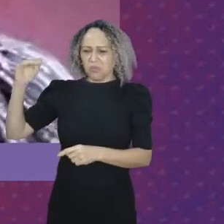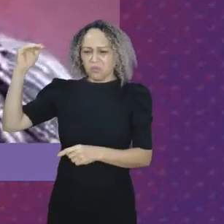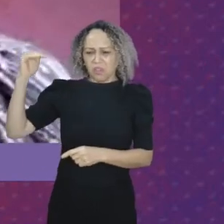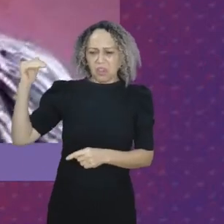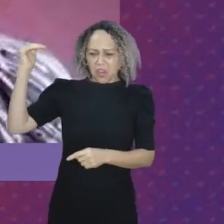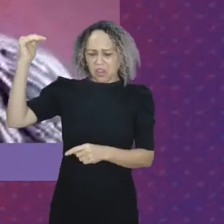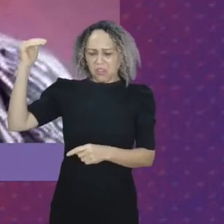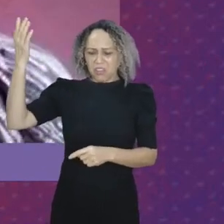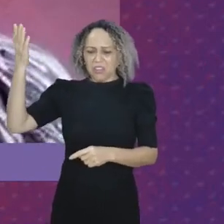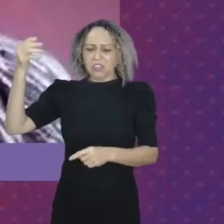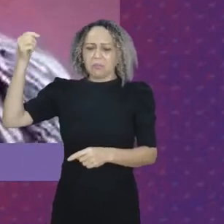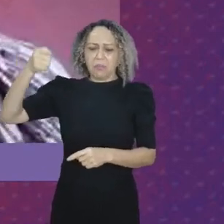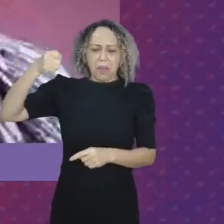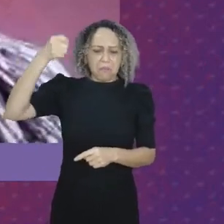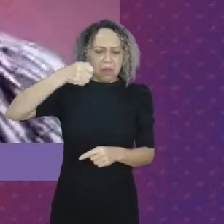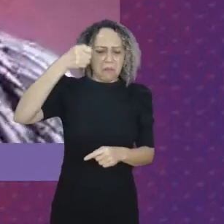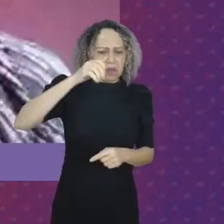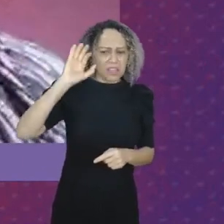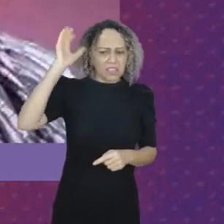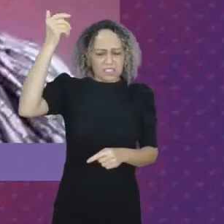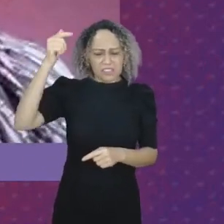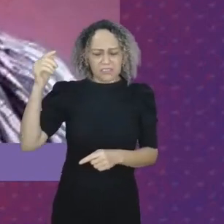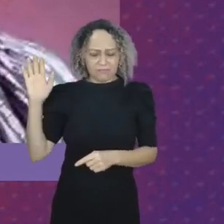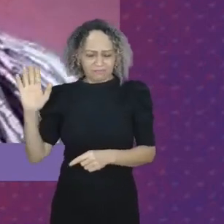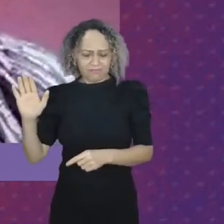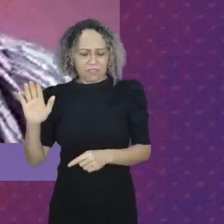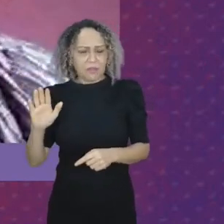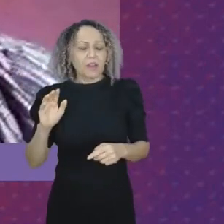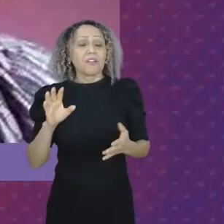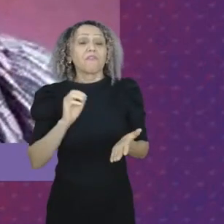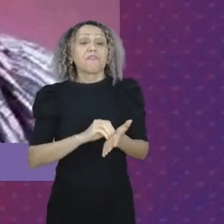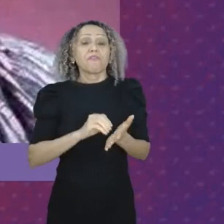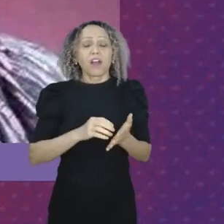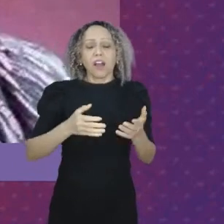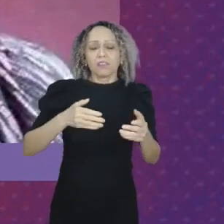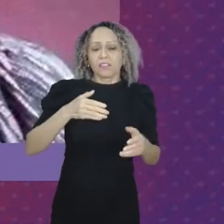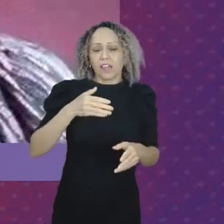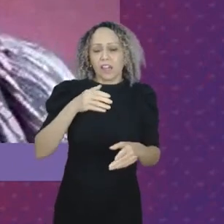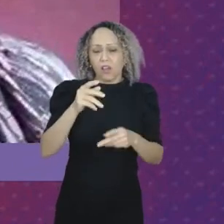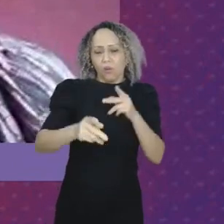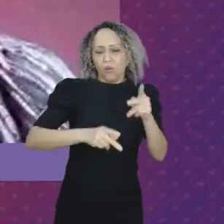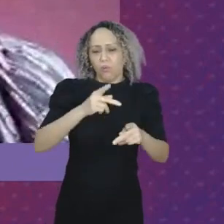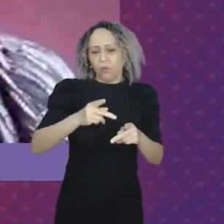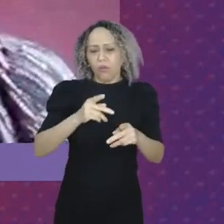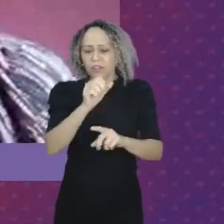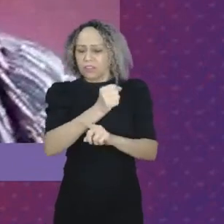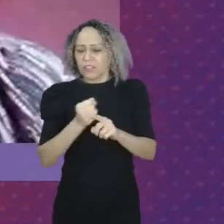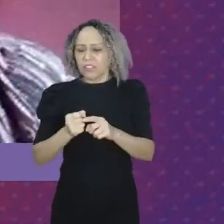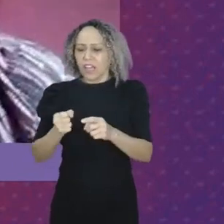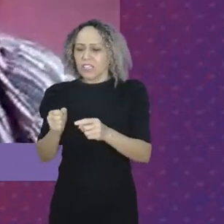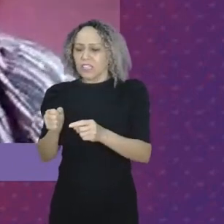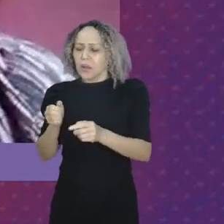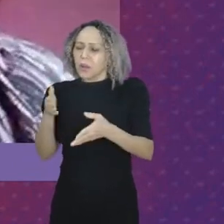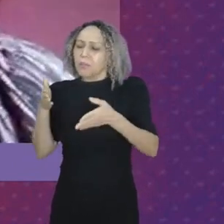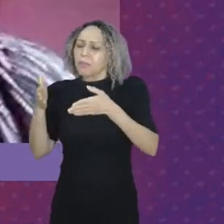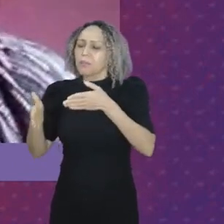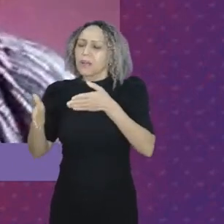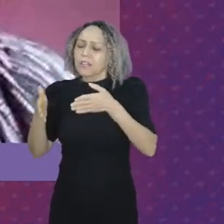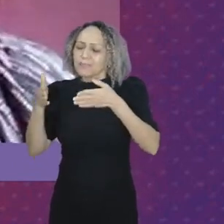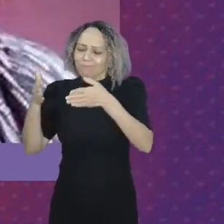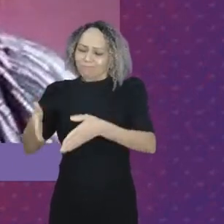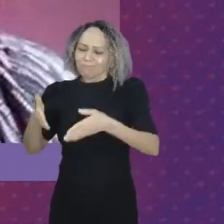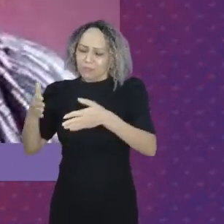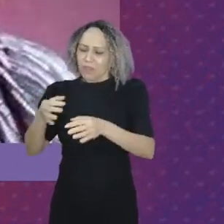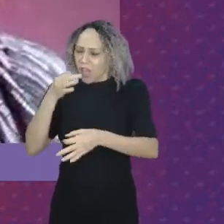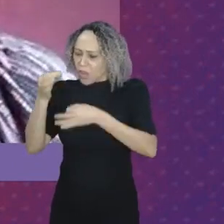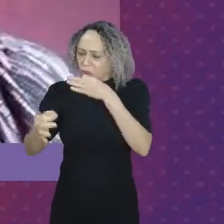fato, nem das gestoras de política pública, vão atender aí, inclusive, uma agenda que é uma agenda conservadora de um nicho muito específico,